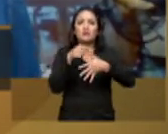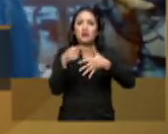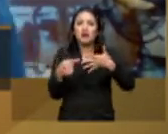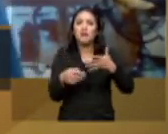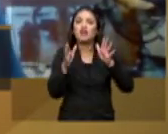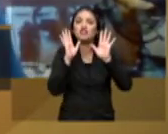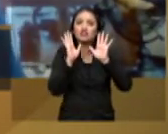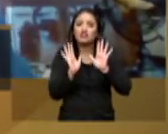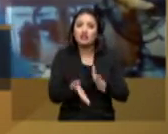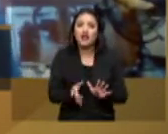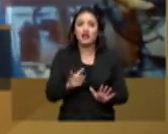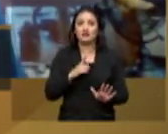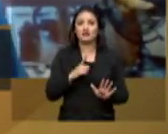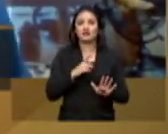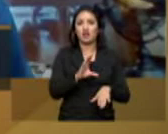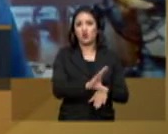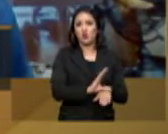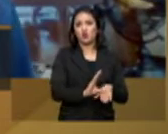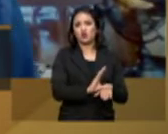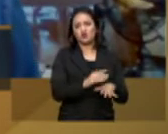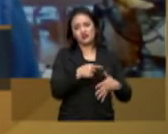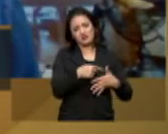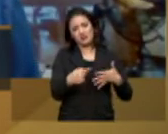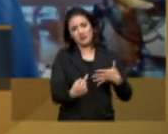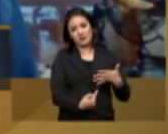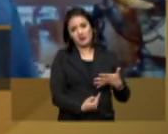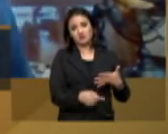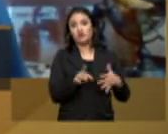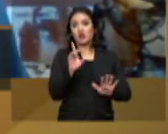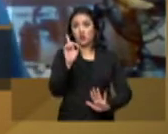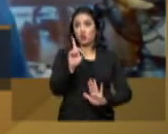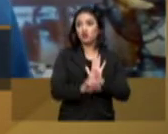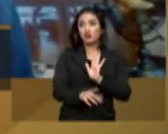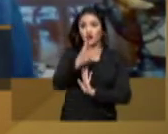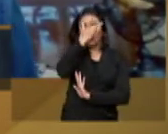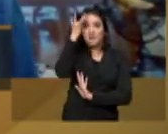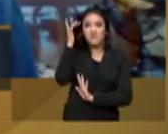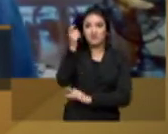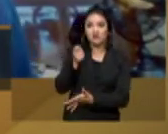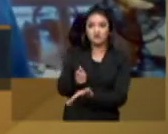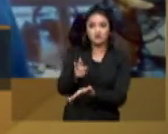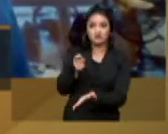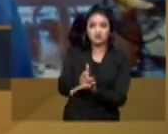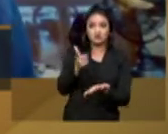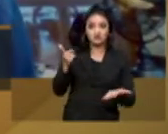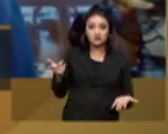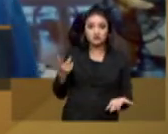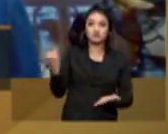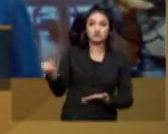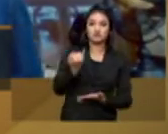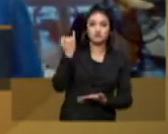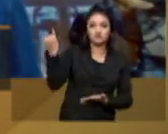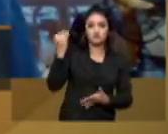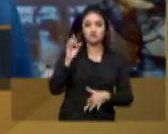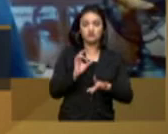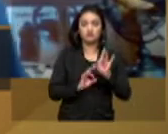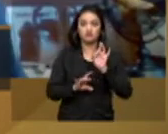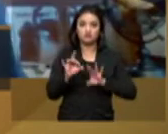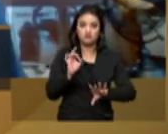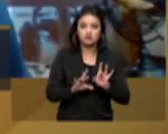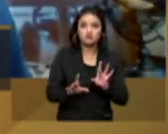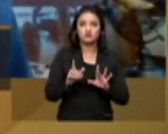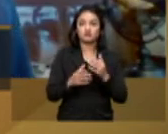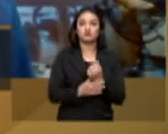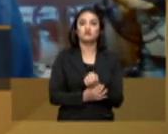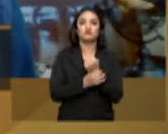expressamente consignados no texto constitucional, que é um direito do contribuinte, fundamental, de especial hoje para garantia desse